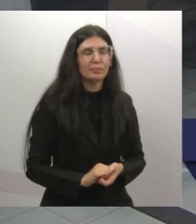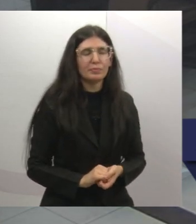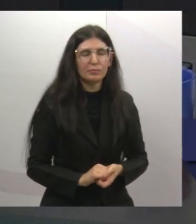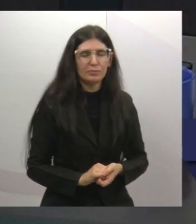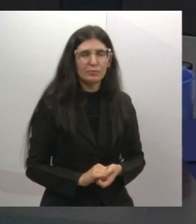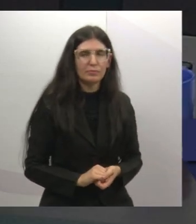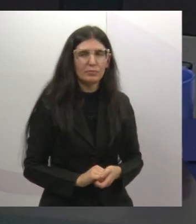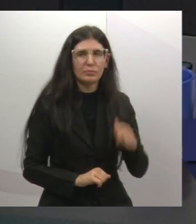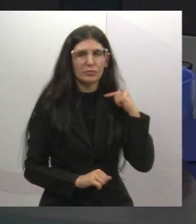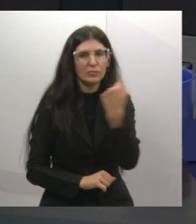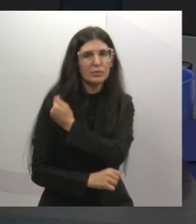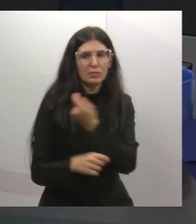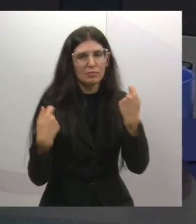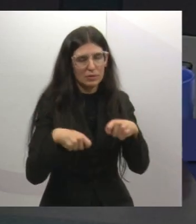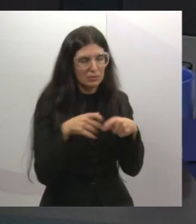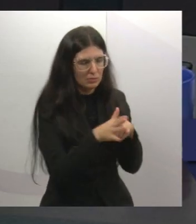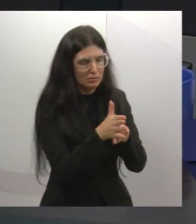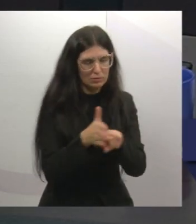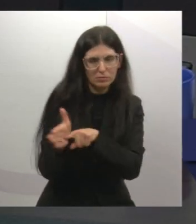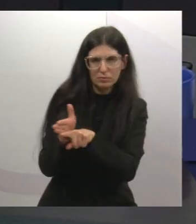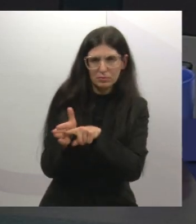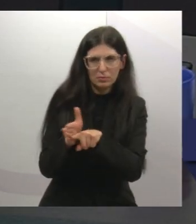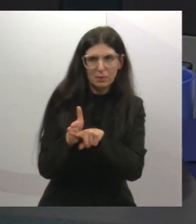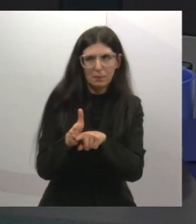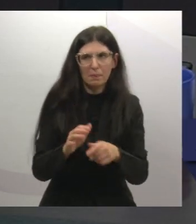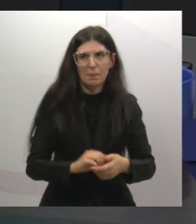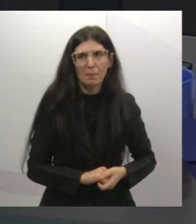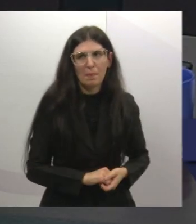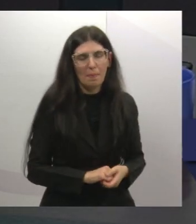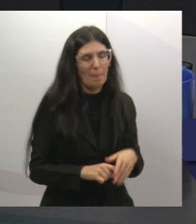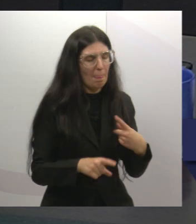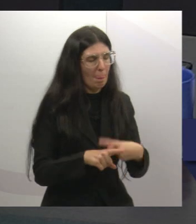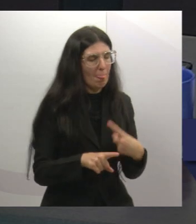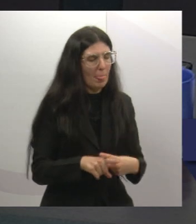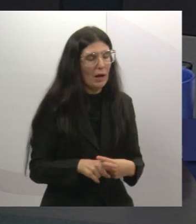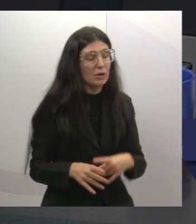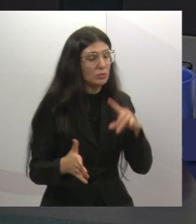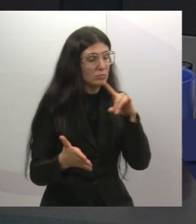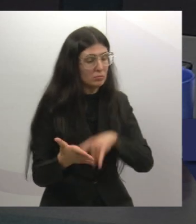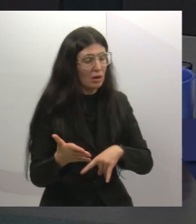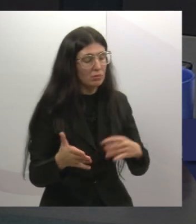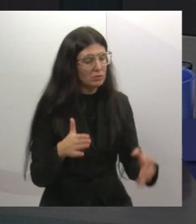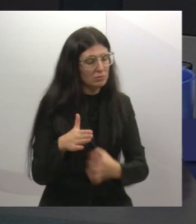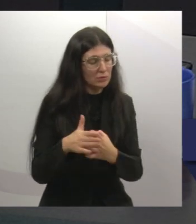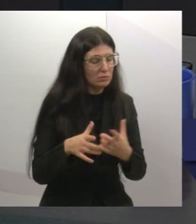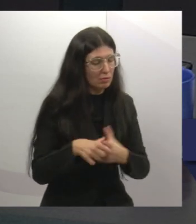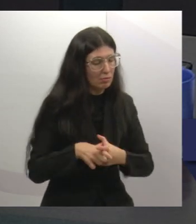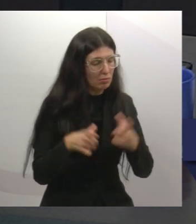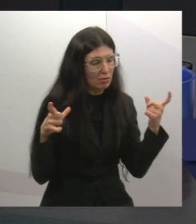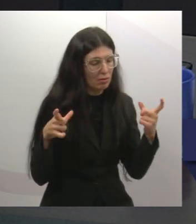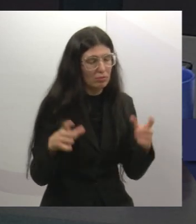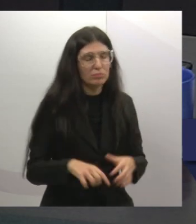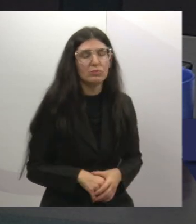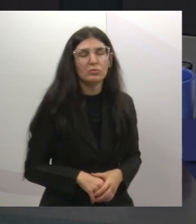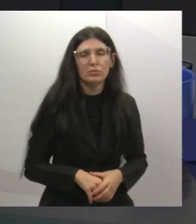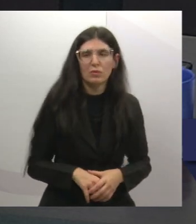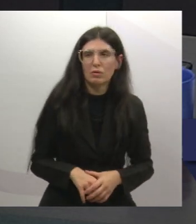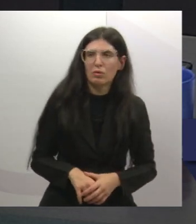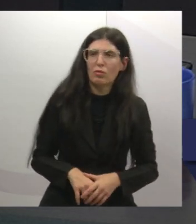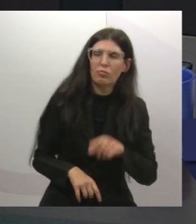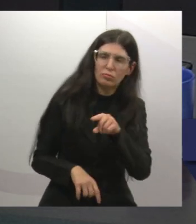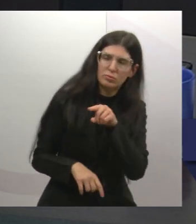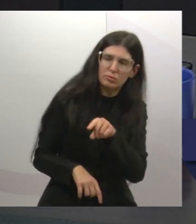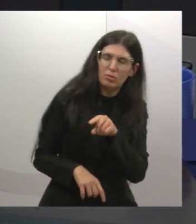que analisar e ter uma fiscalização mais efetiva nesses grandes contratos, Patrícia. Por conta, ainda mais vocês de comissão